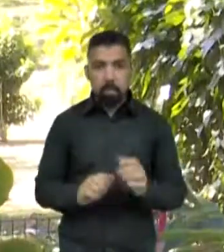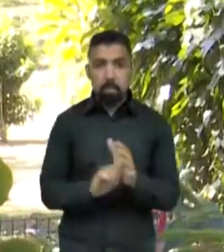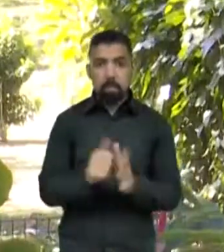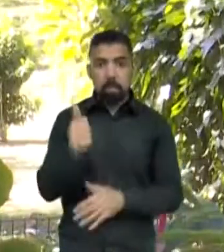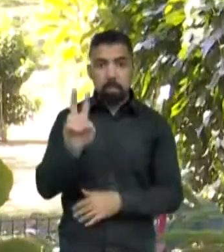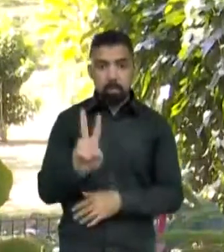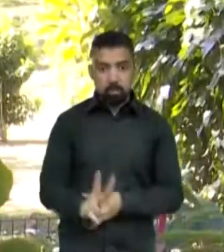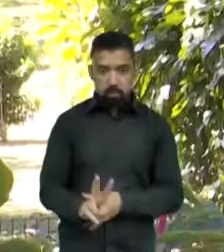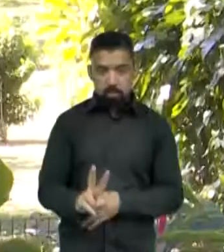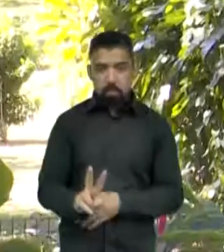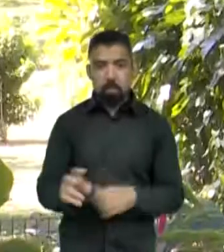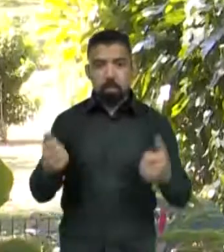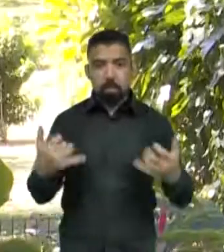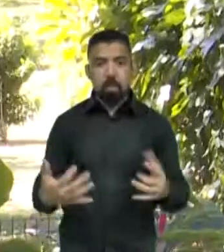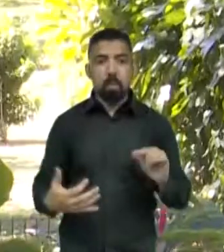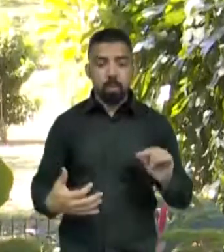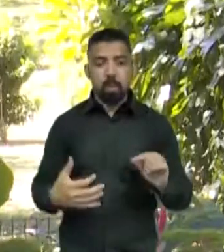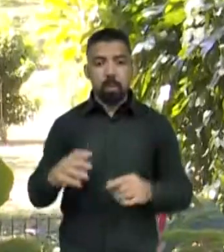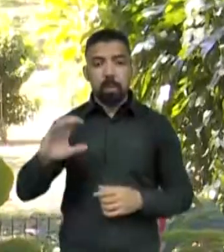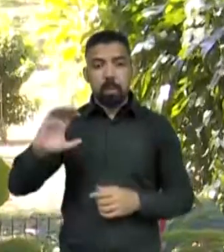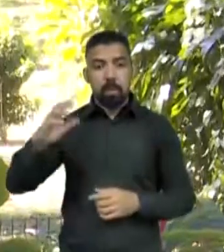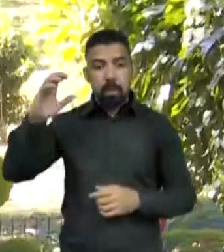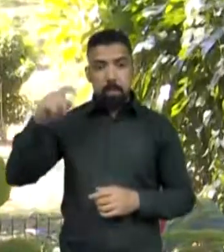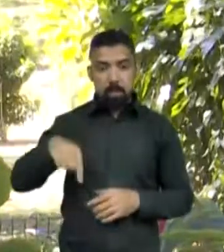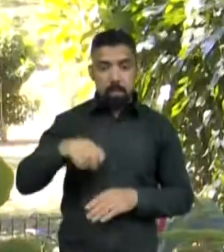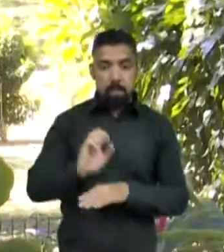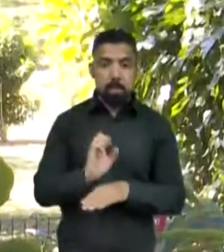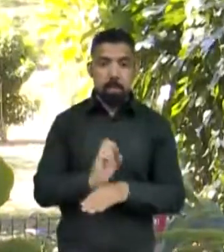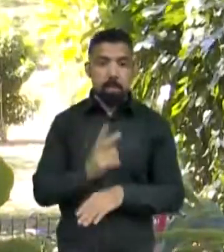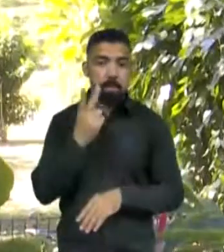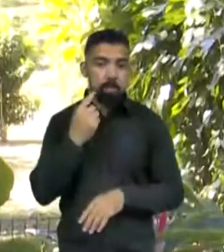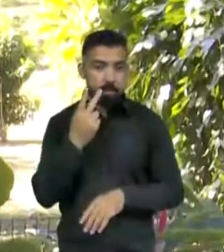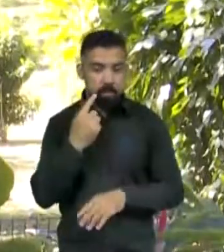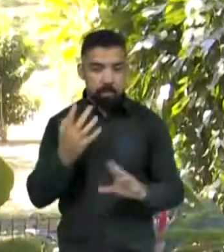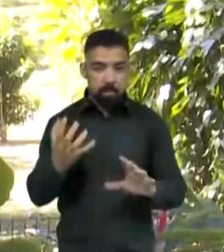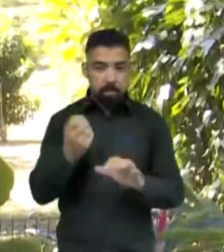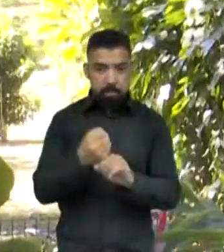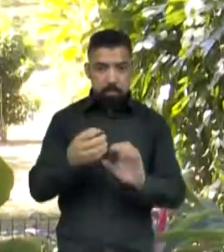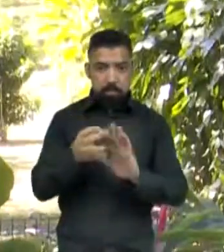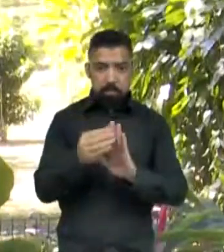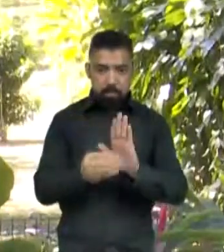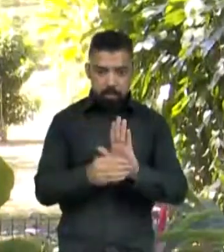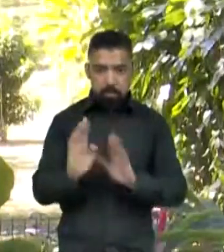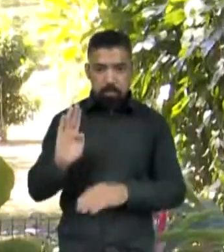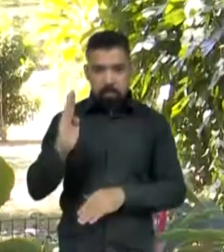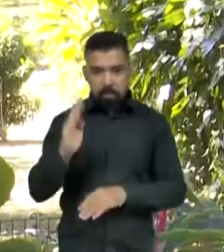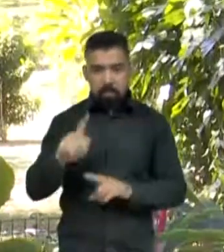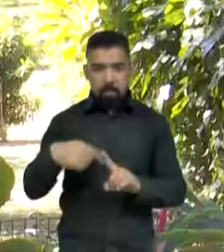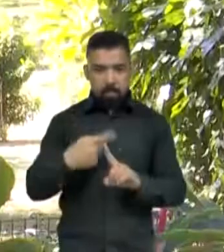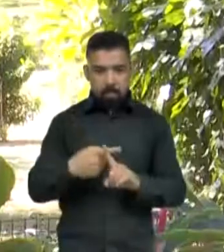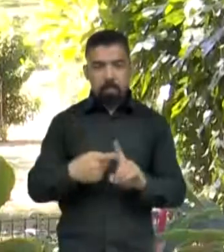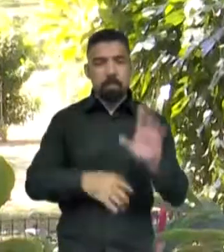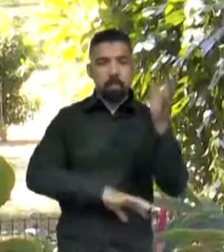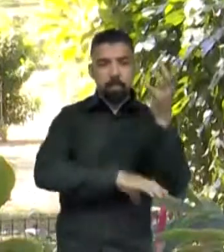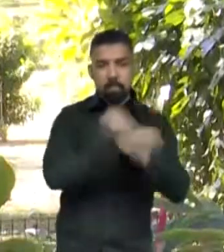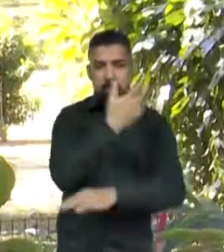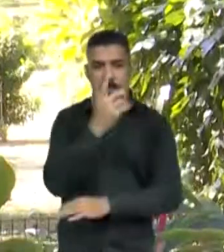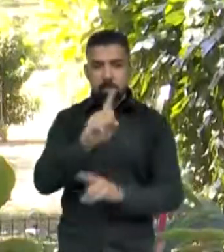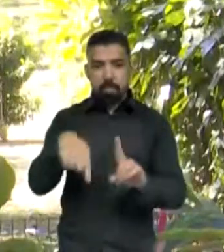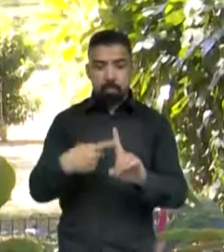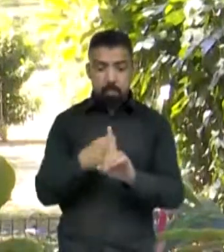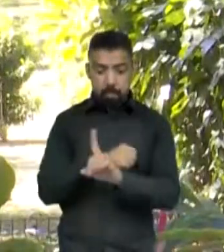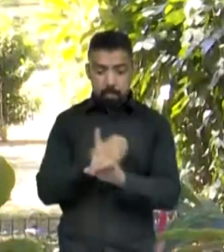né, a ciência aqui no estado do Ceará reunindo dados biológicos, ecológicos e até sociais para mostrar